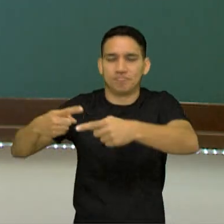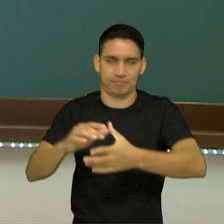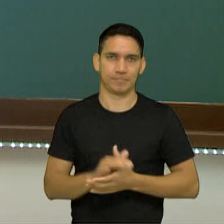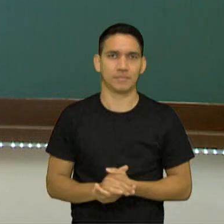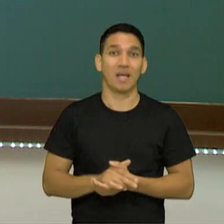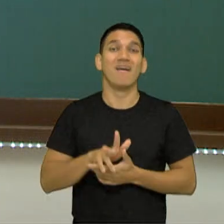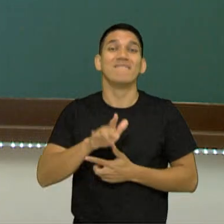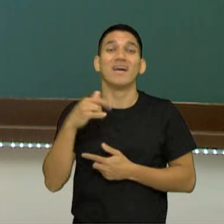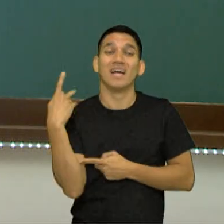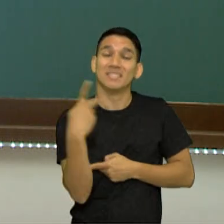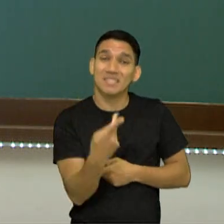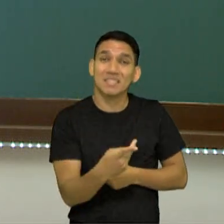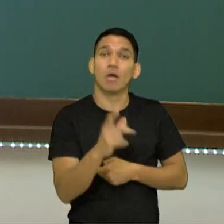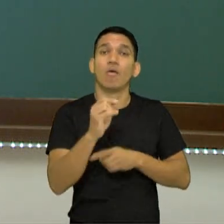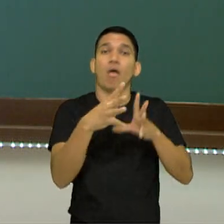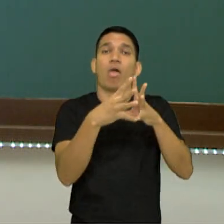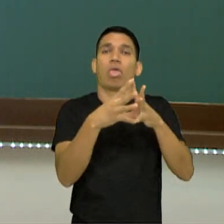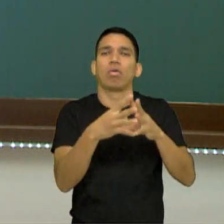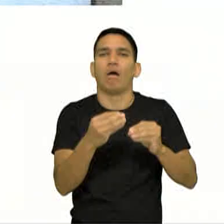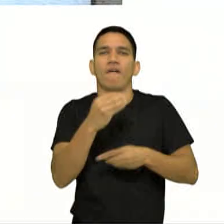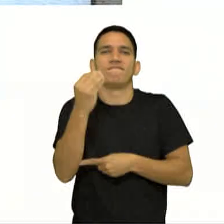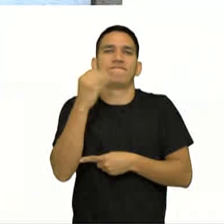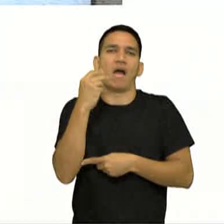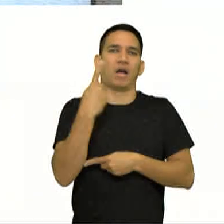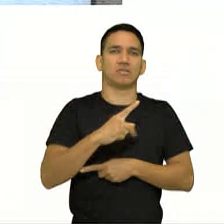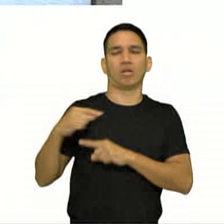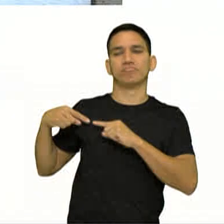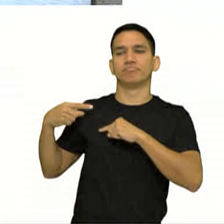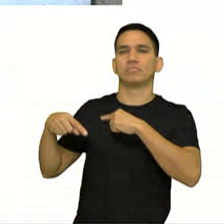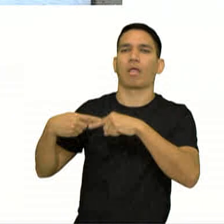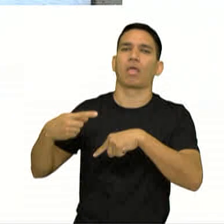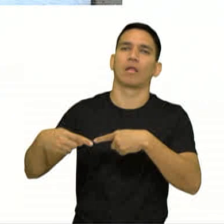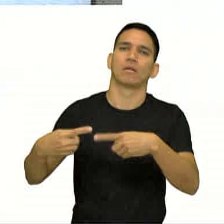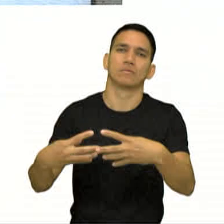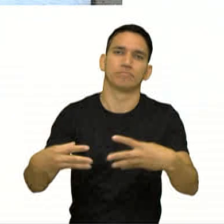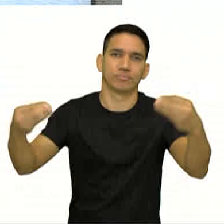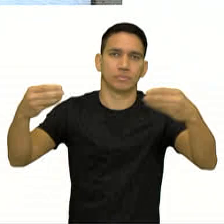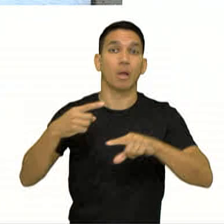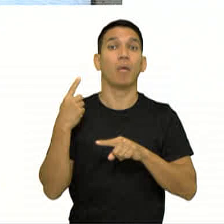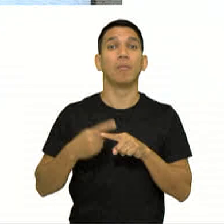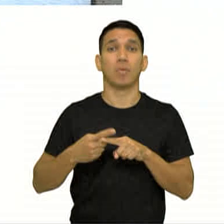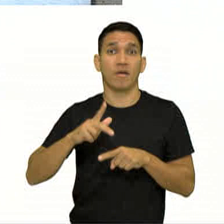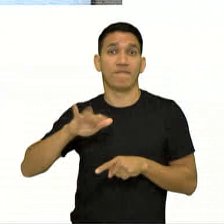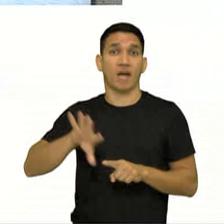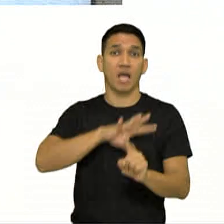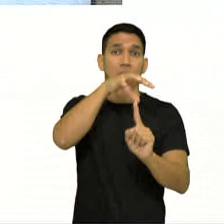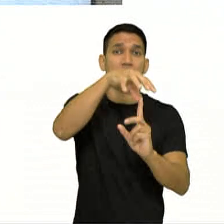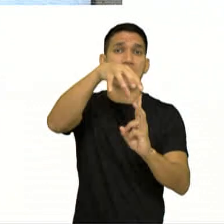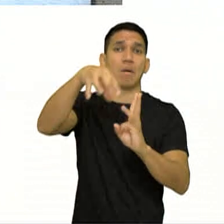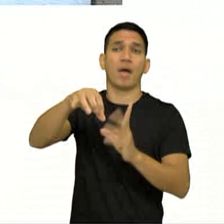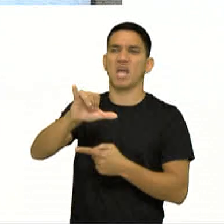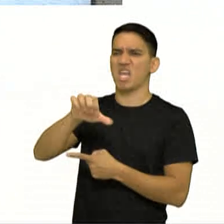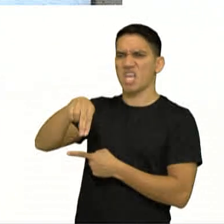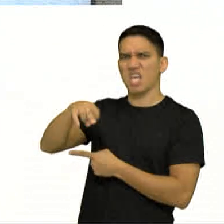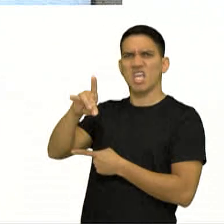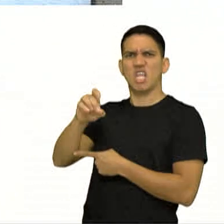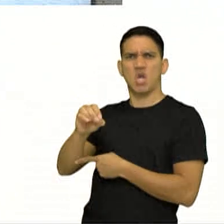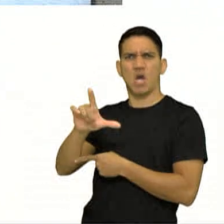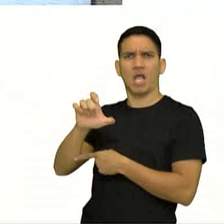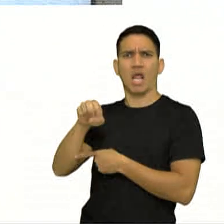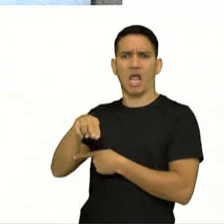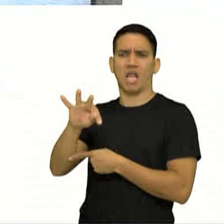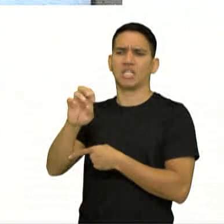vai enfraquecer a sua dinastia, porque a gente vai ter esses chamados reis indolentes, eles não vão se